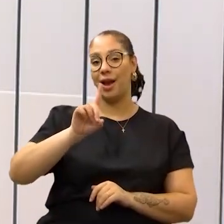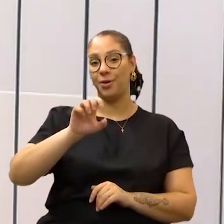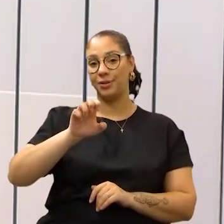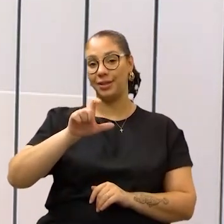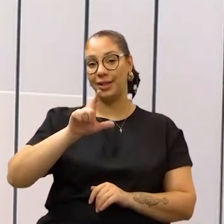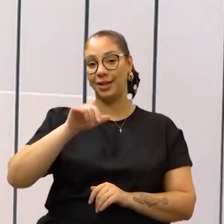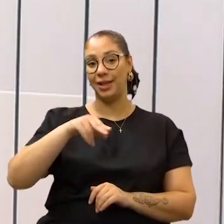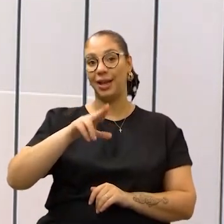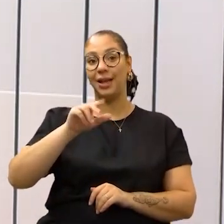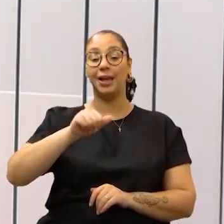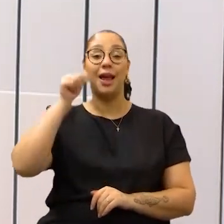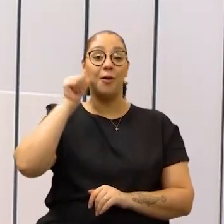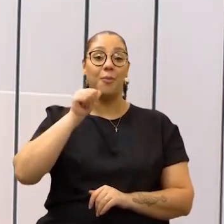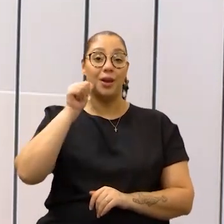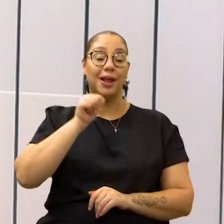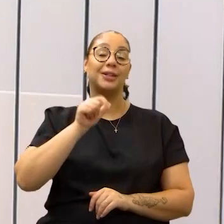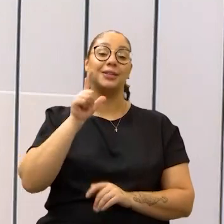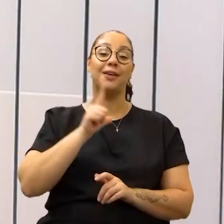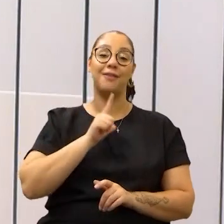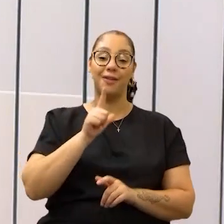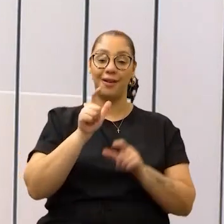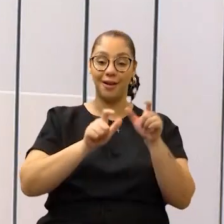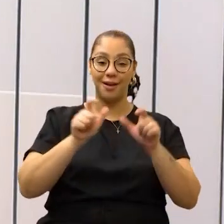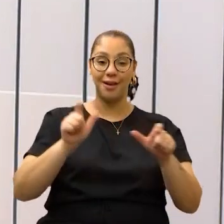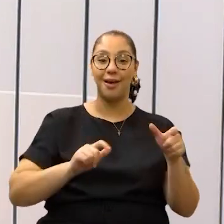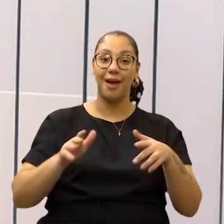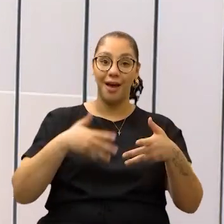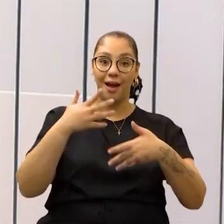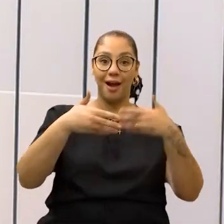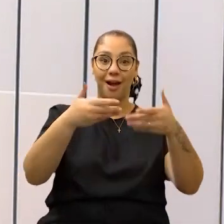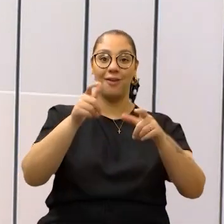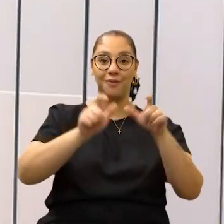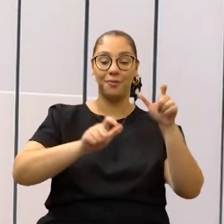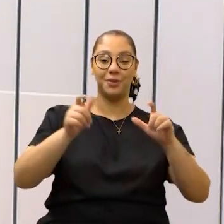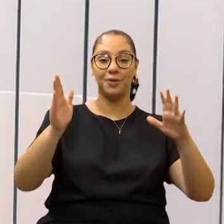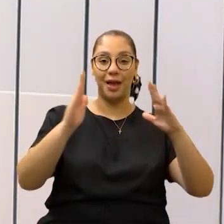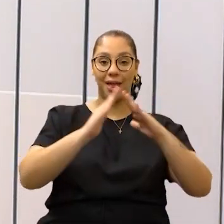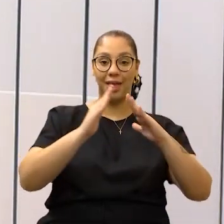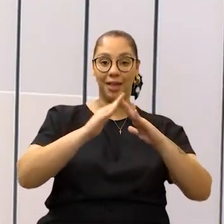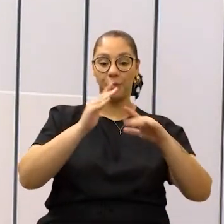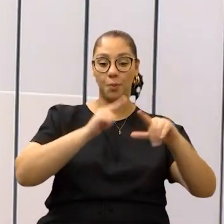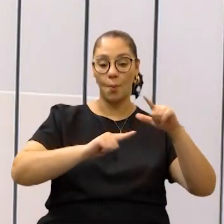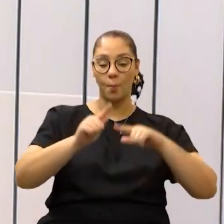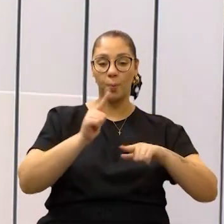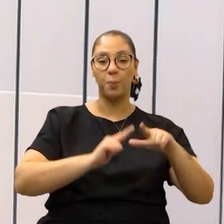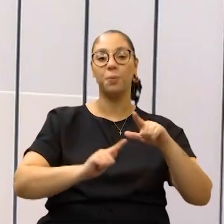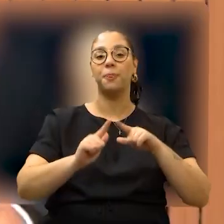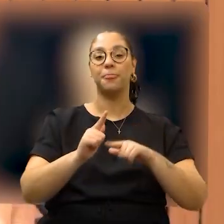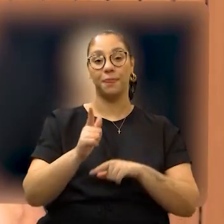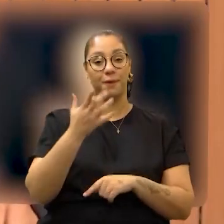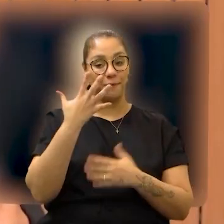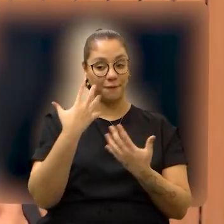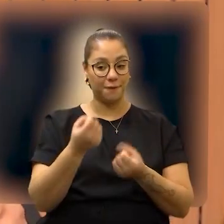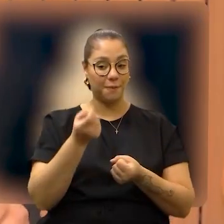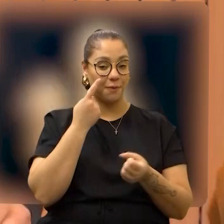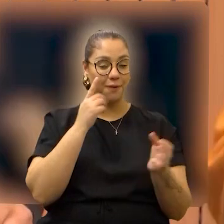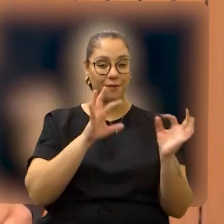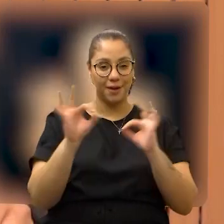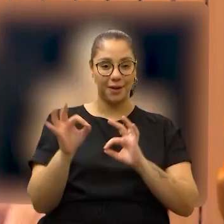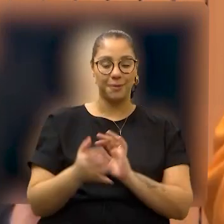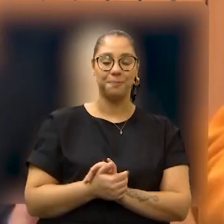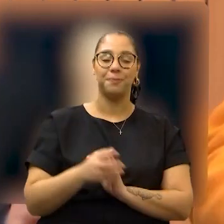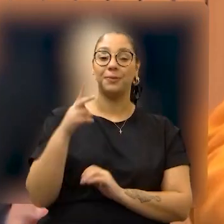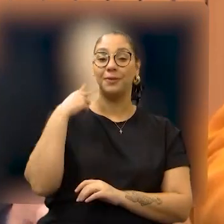a mulheres que contribuíram para o avanço dos direitos das trabalhadoras domésticas. Acompanhe.